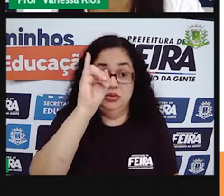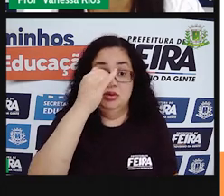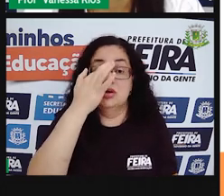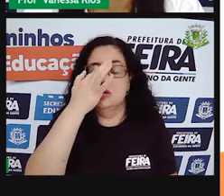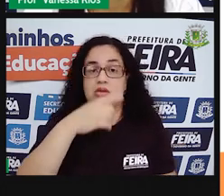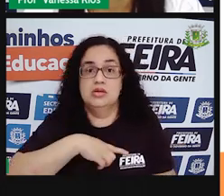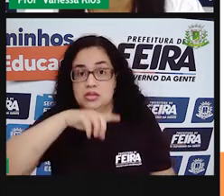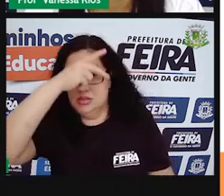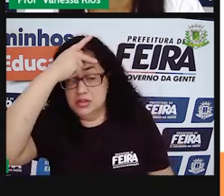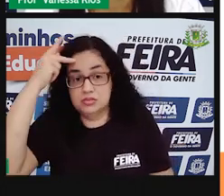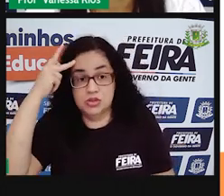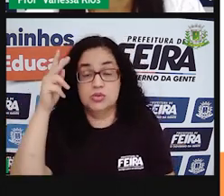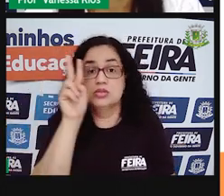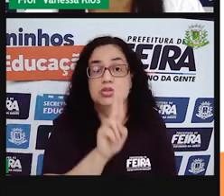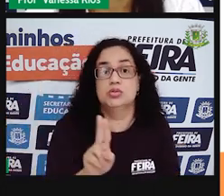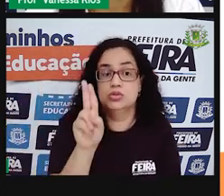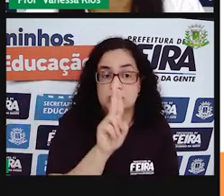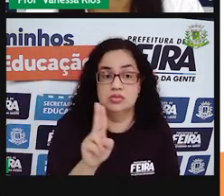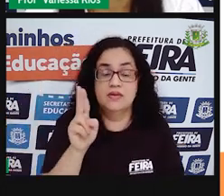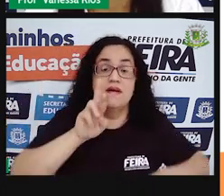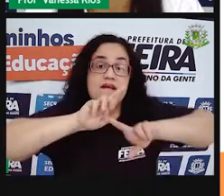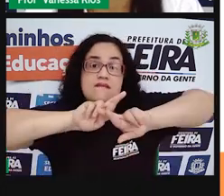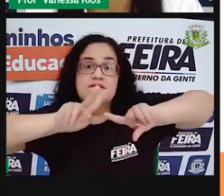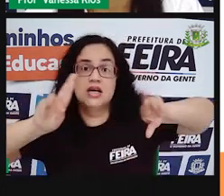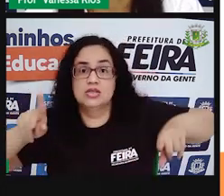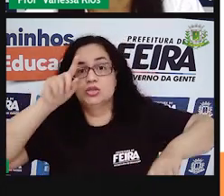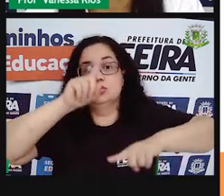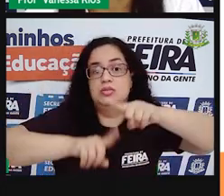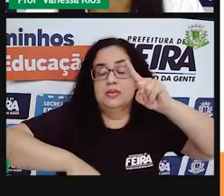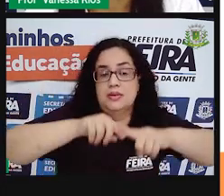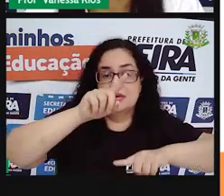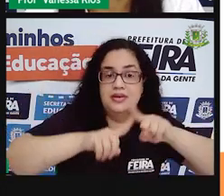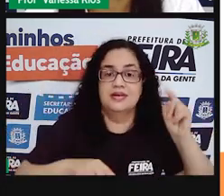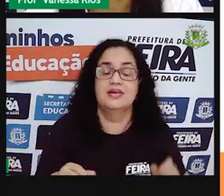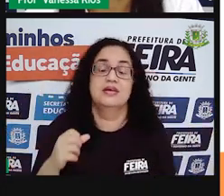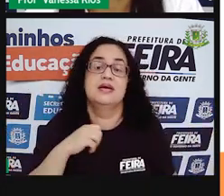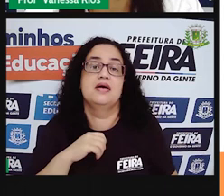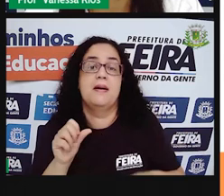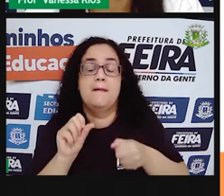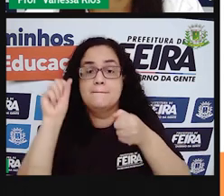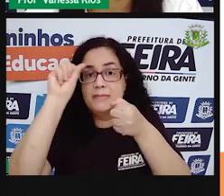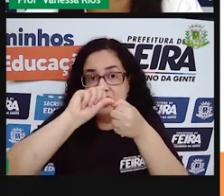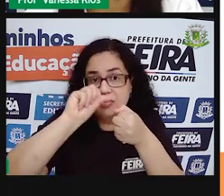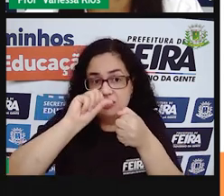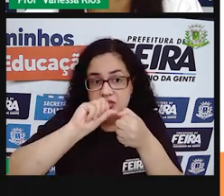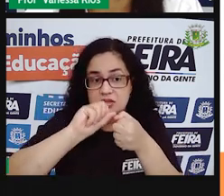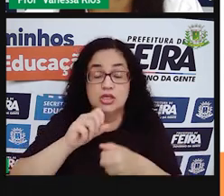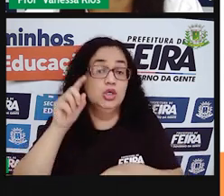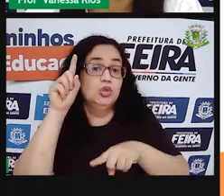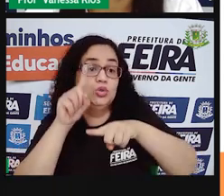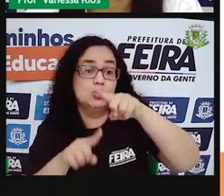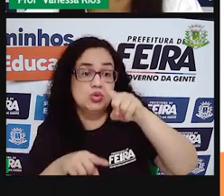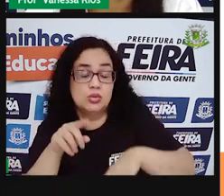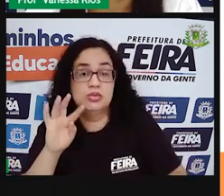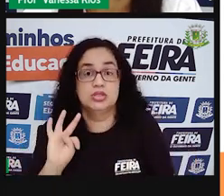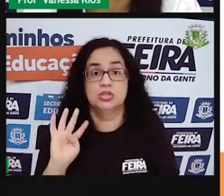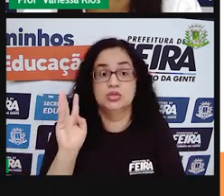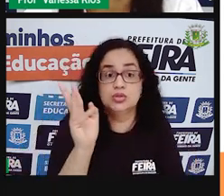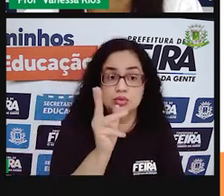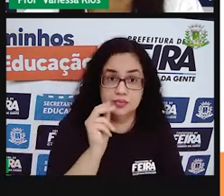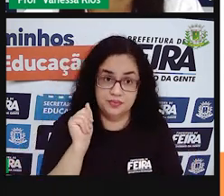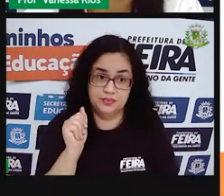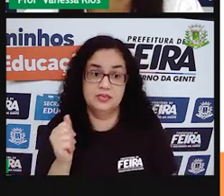as pessoas que utilizam aí os diversos tipos de materiais na fabricação, na produção dos objetos que nos